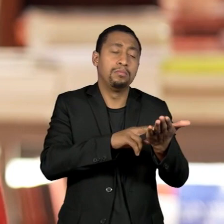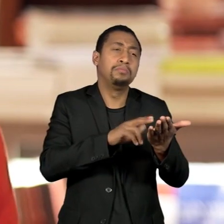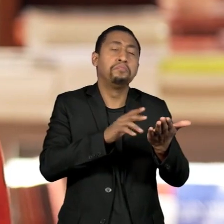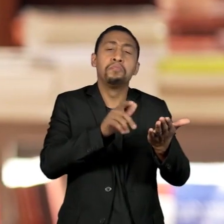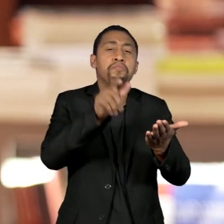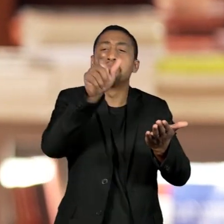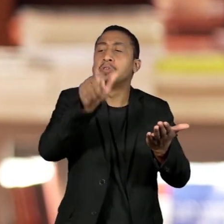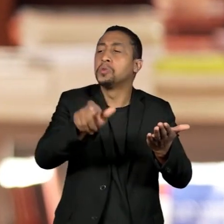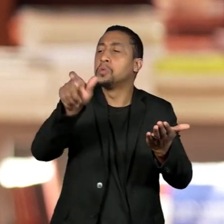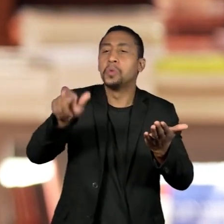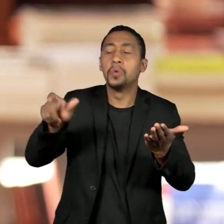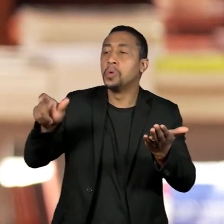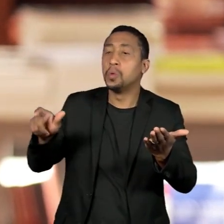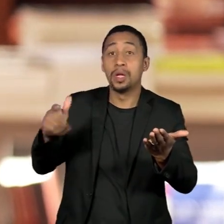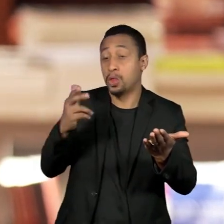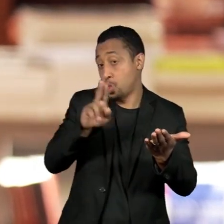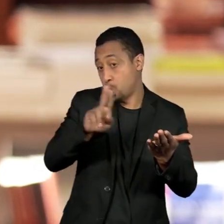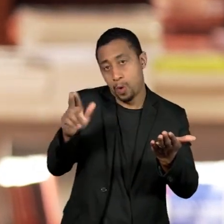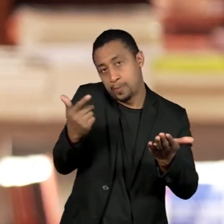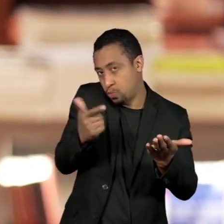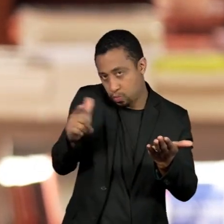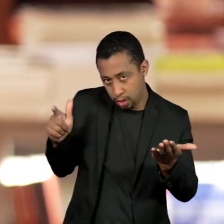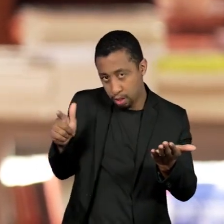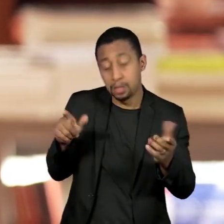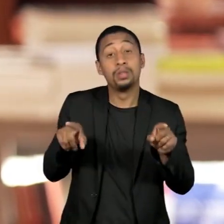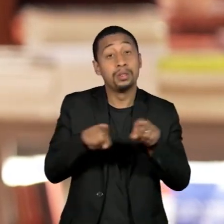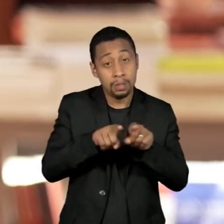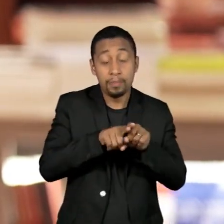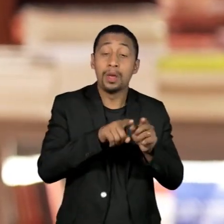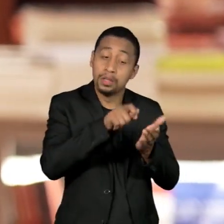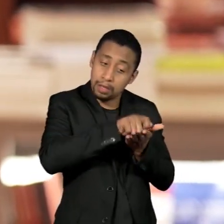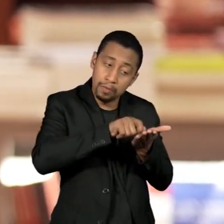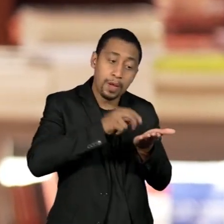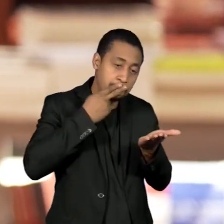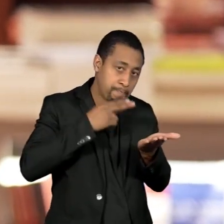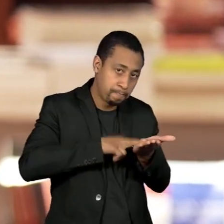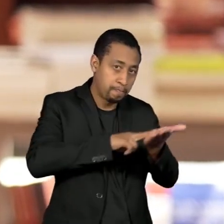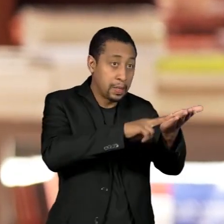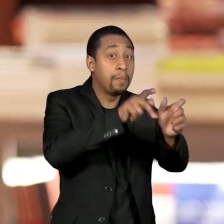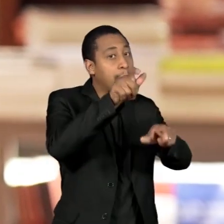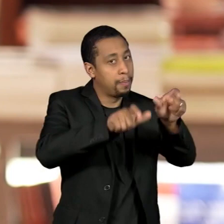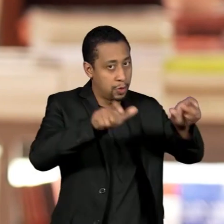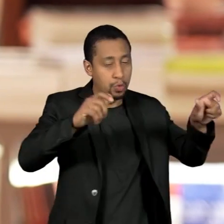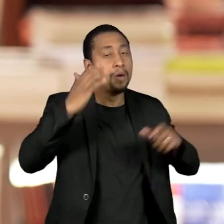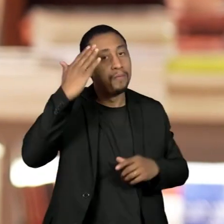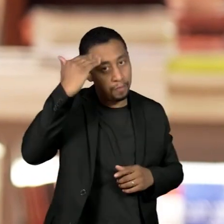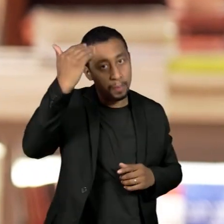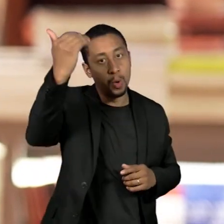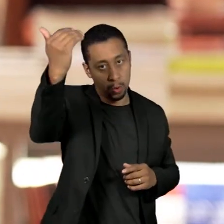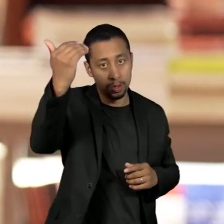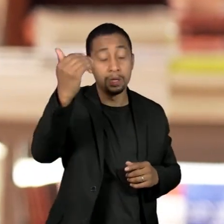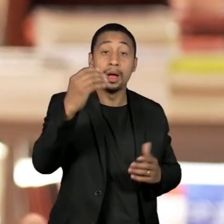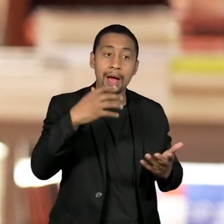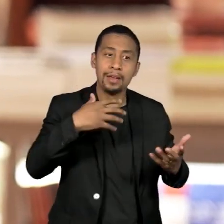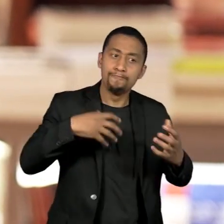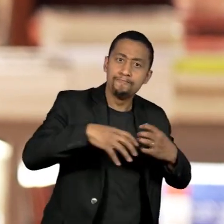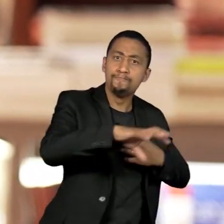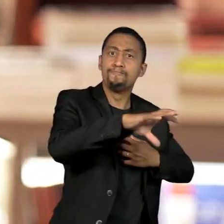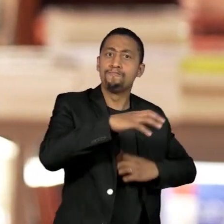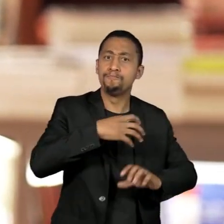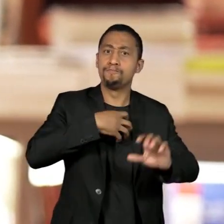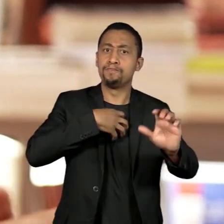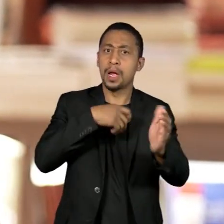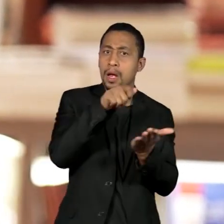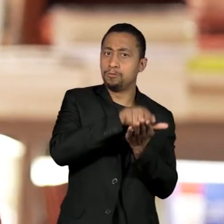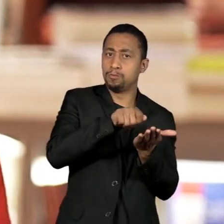e outras famosas também, outras mais conhecidas, no sentido de, por meio de uma escrita afetiva,